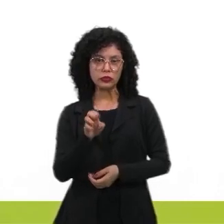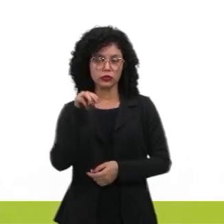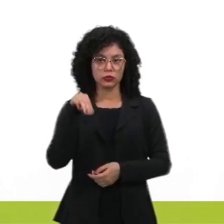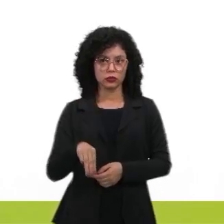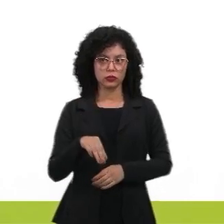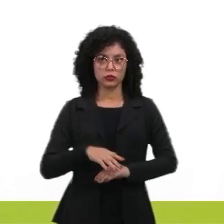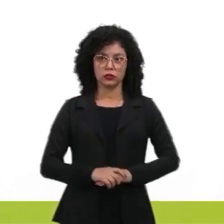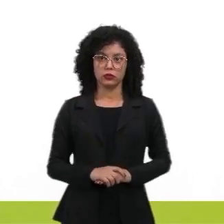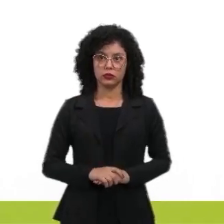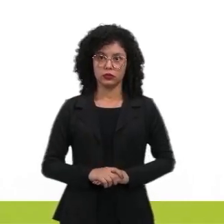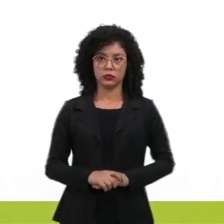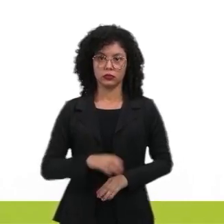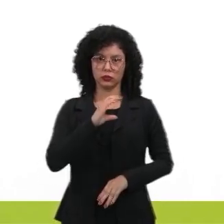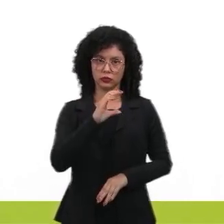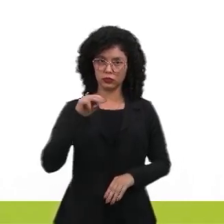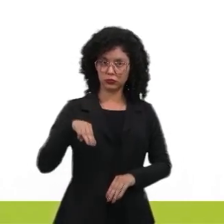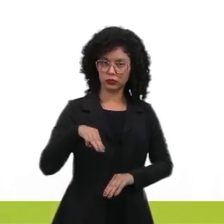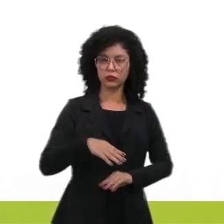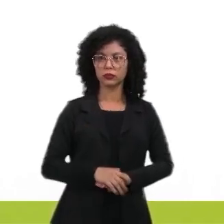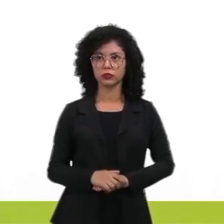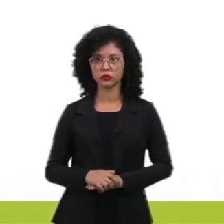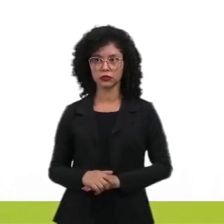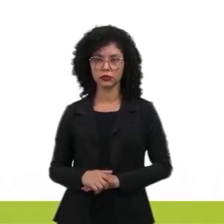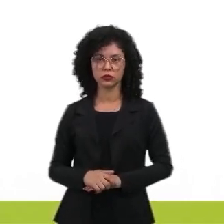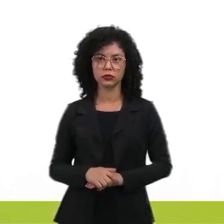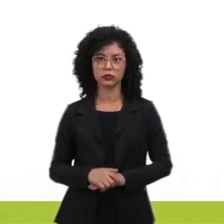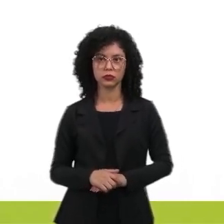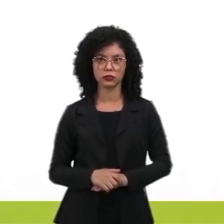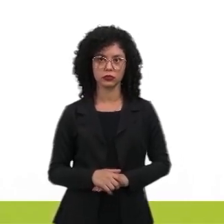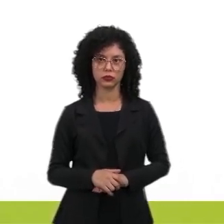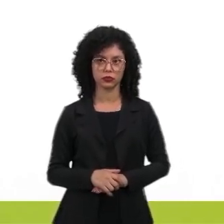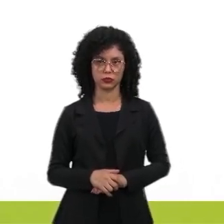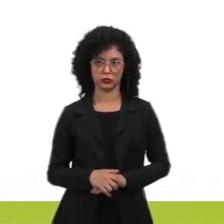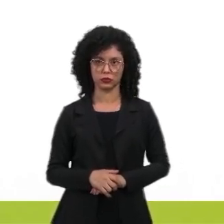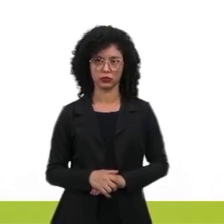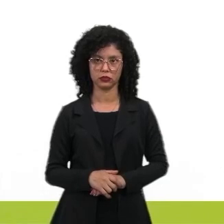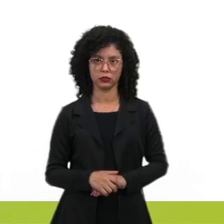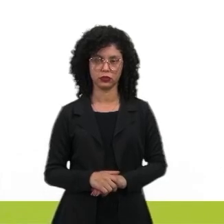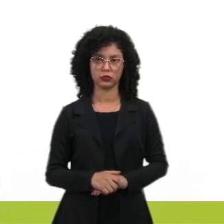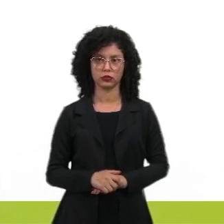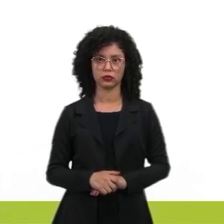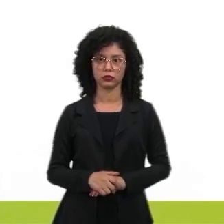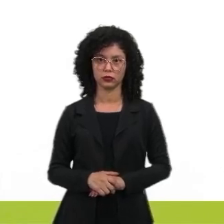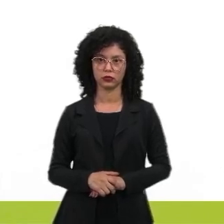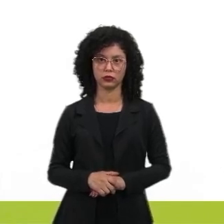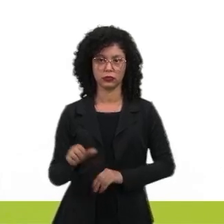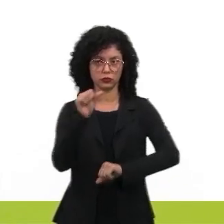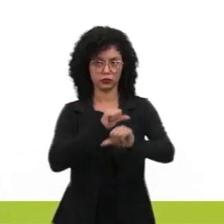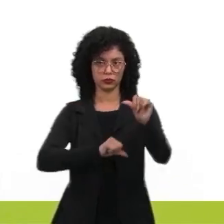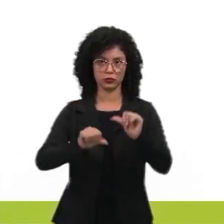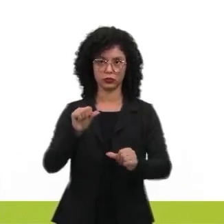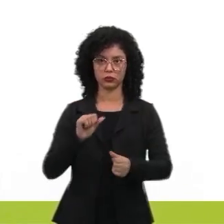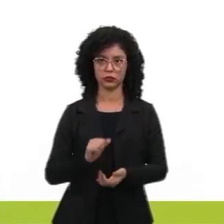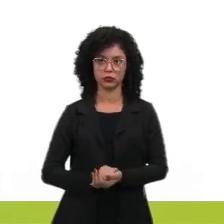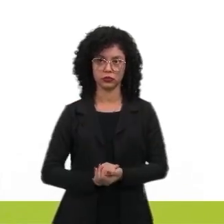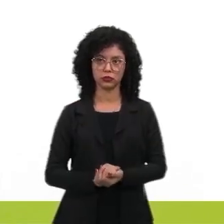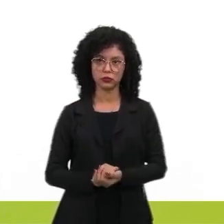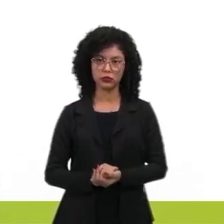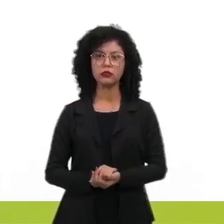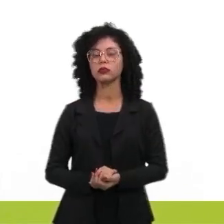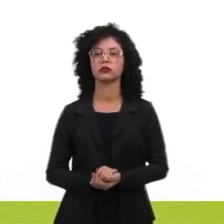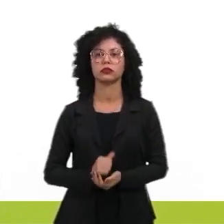metro, e a unidade de medida do olho aqui, ó, centímetros, tá bom? Nós vamos trabalhar uma mudança aqui, ó. ou uma transformação de unidade, tá